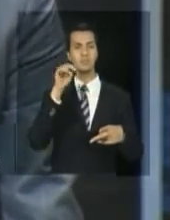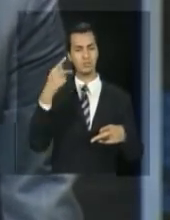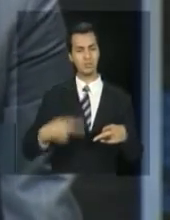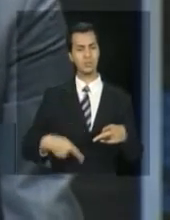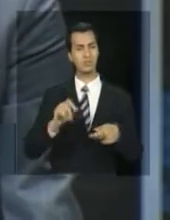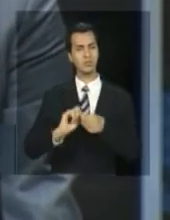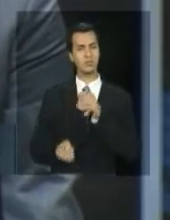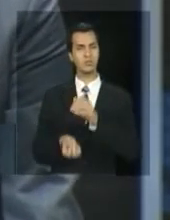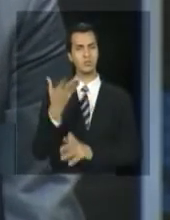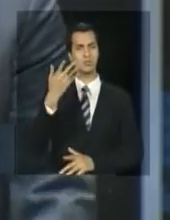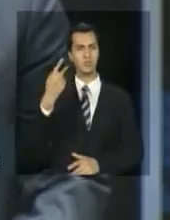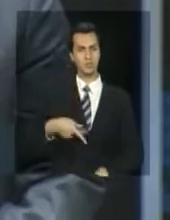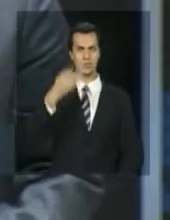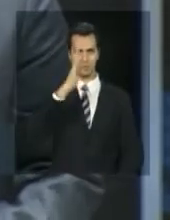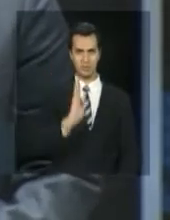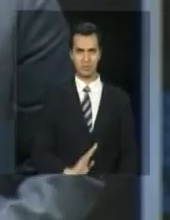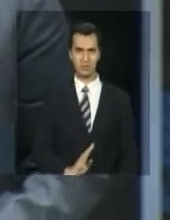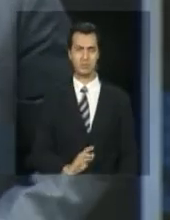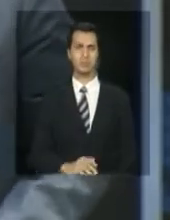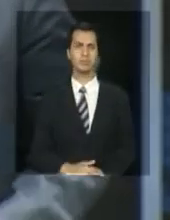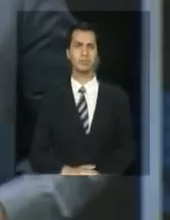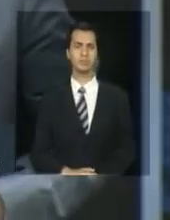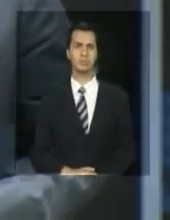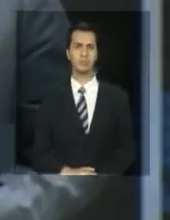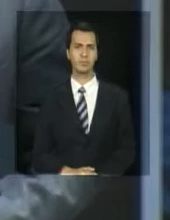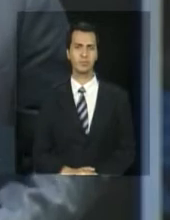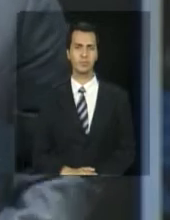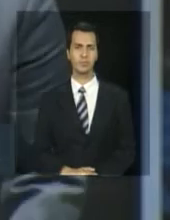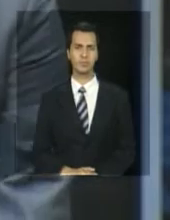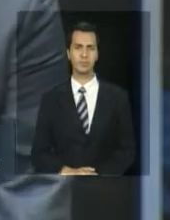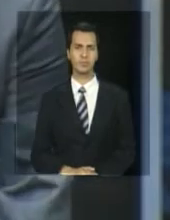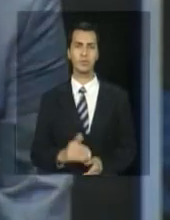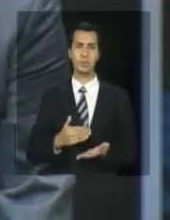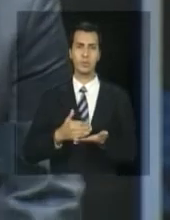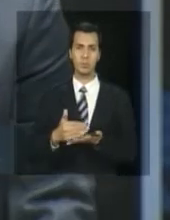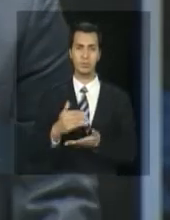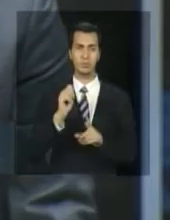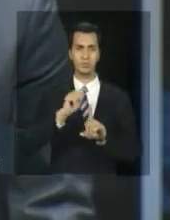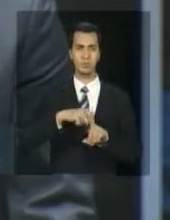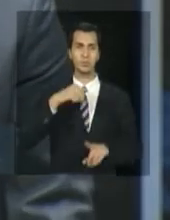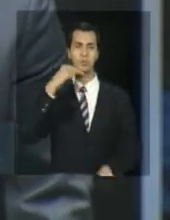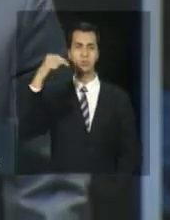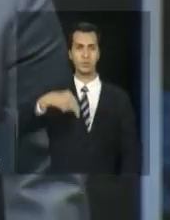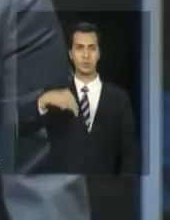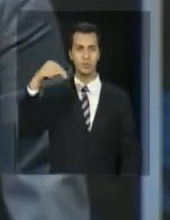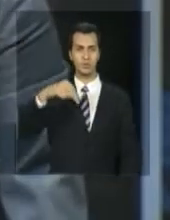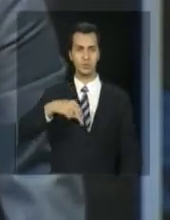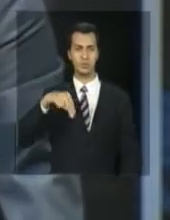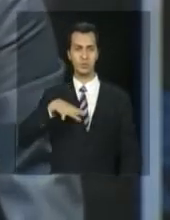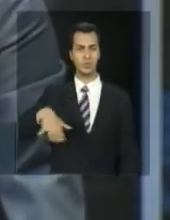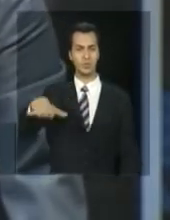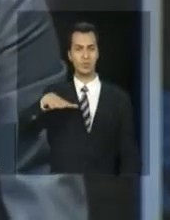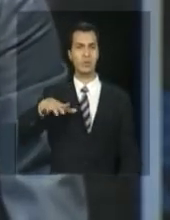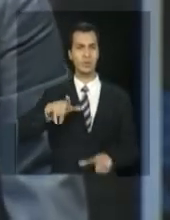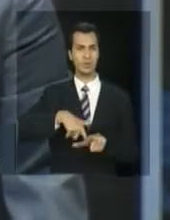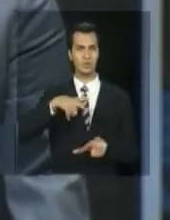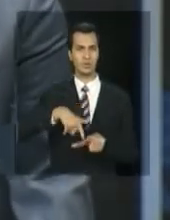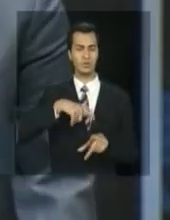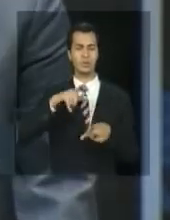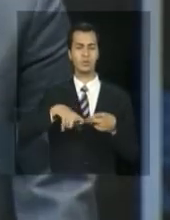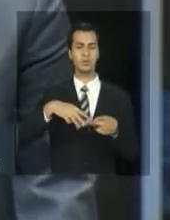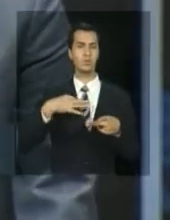nas compras governamentais, iniciada em novembro com os setores de calçados